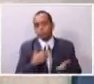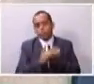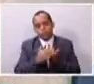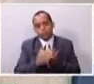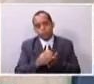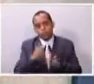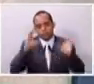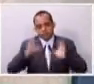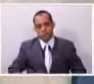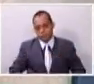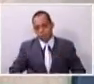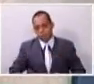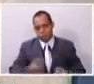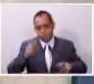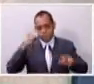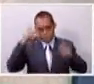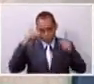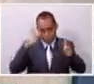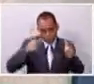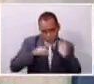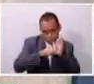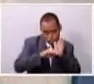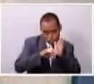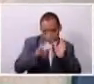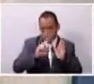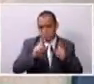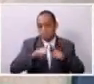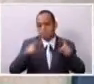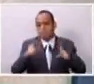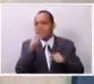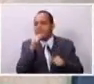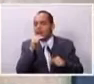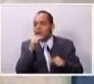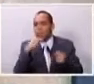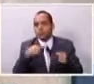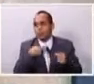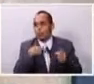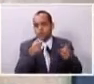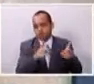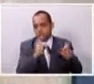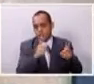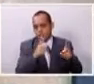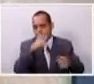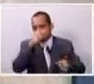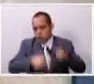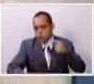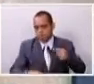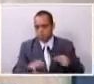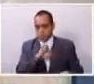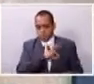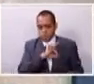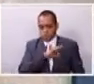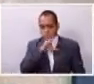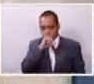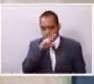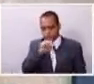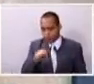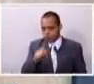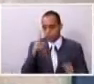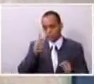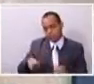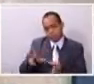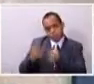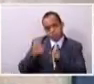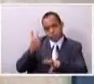não era criminoso, estava num comércio irregular, mas estava numa infração e tinha que ser coibida aquela infração, porque essa é a função da Guarda Civil